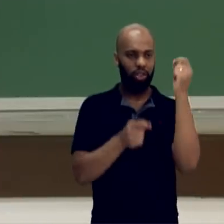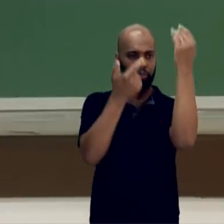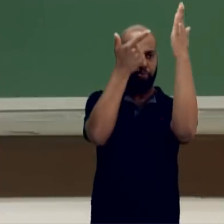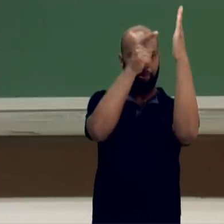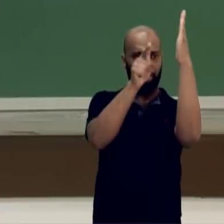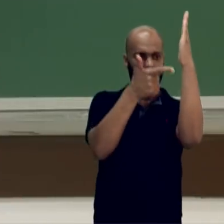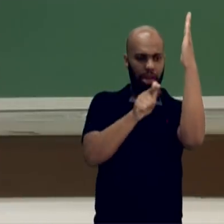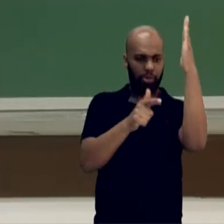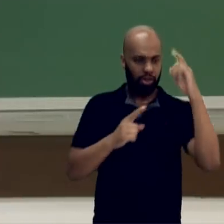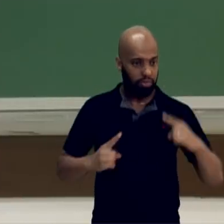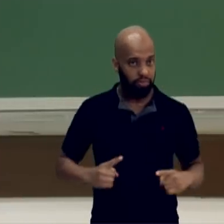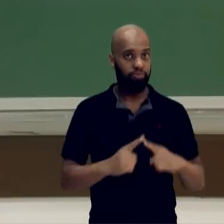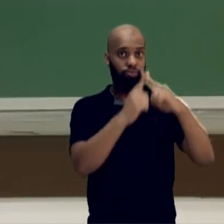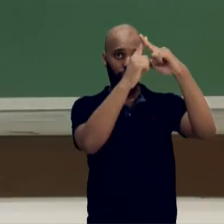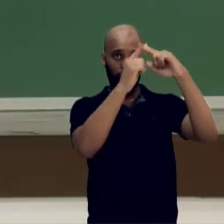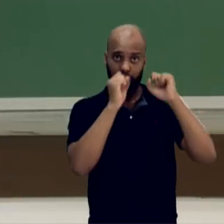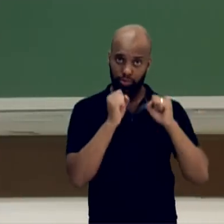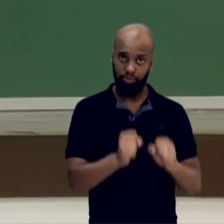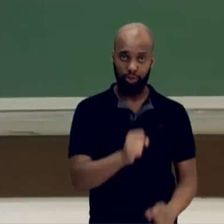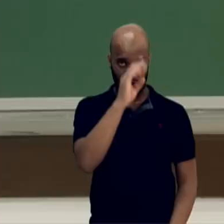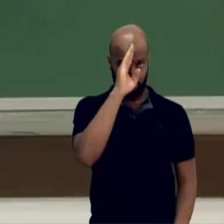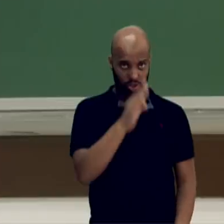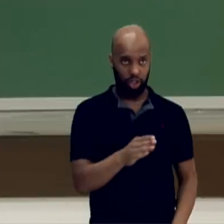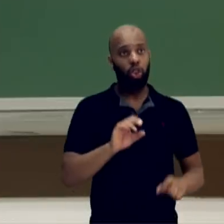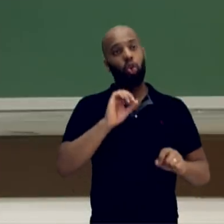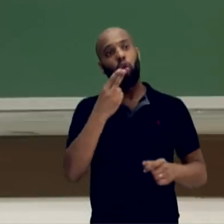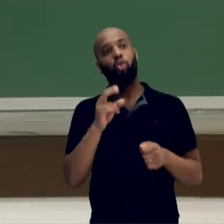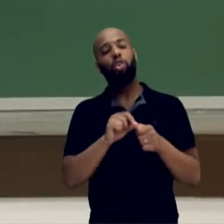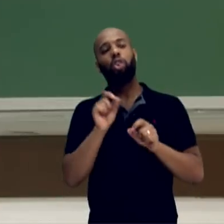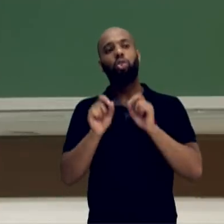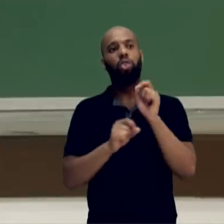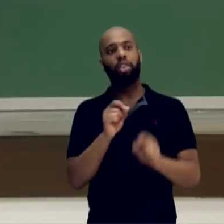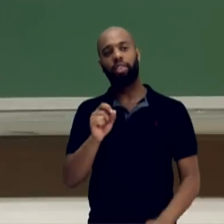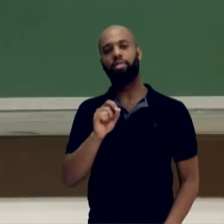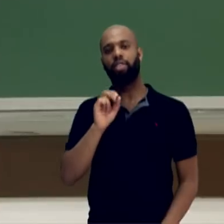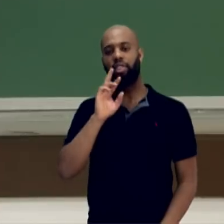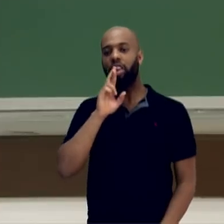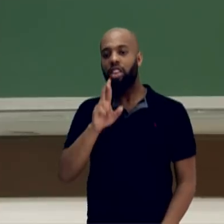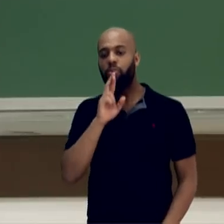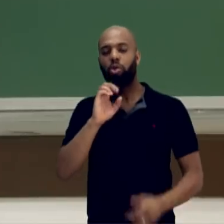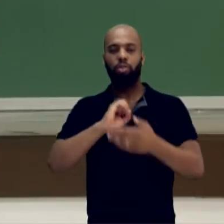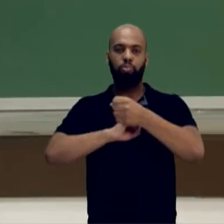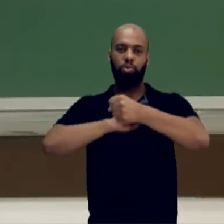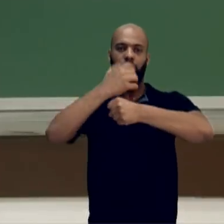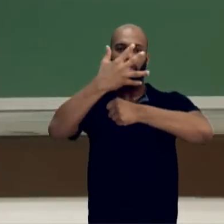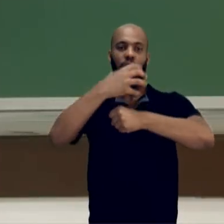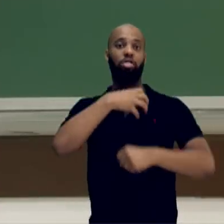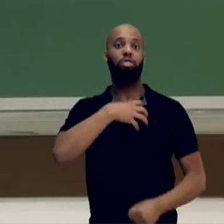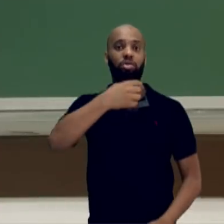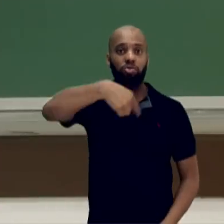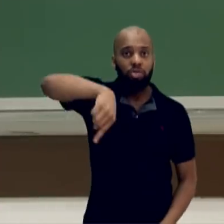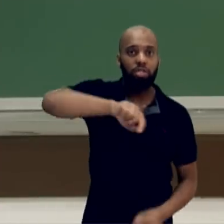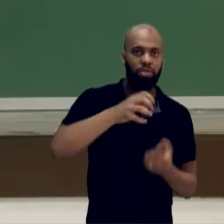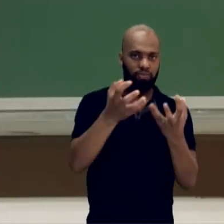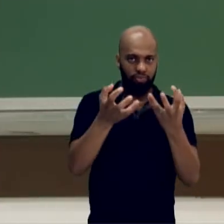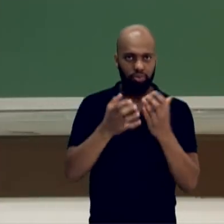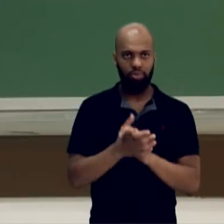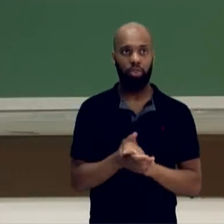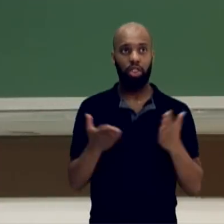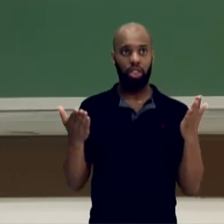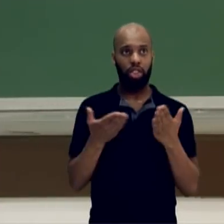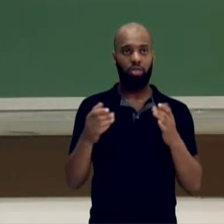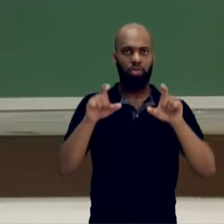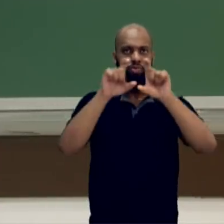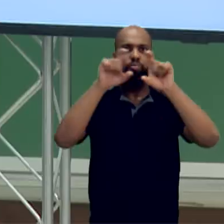multiplicação observando aqui, fazendo as continhas do lado, ou resolvendo as potências, como vocês quiserem. Aqui, essa é a